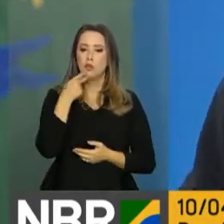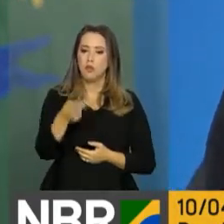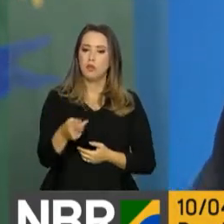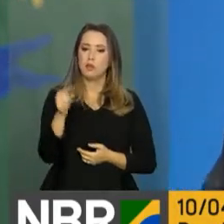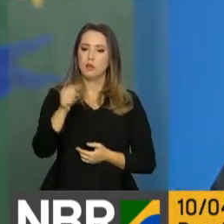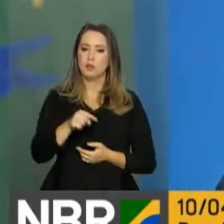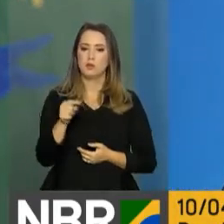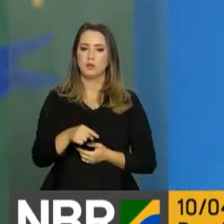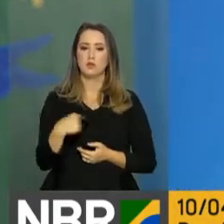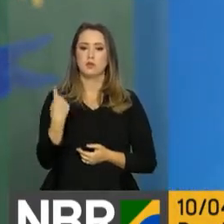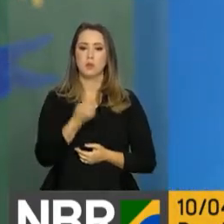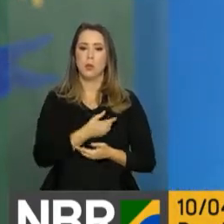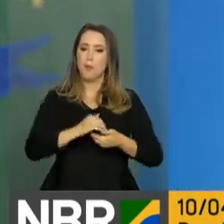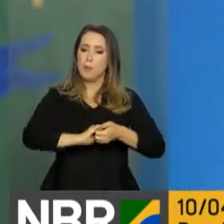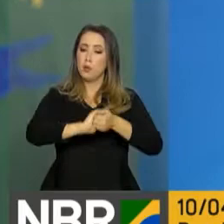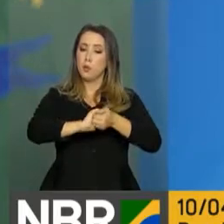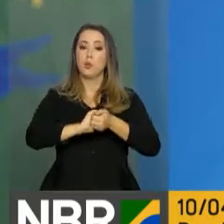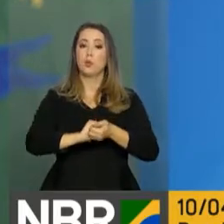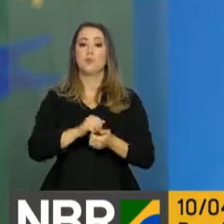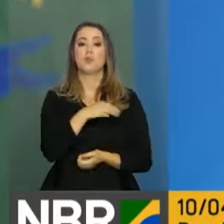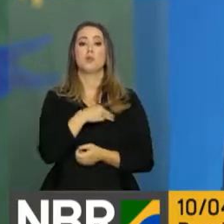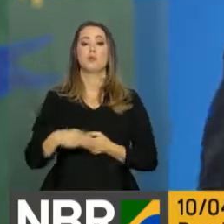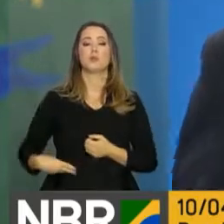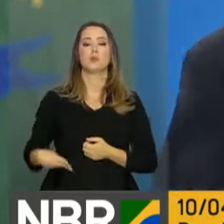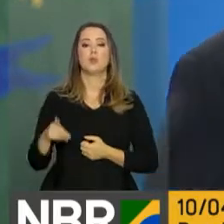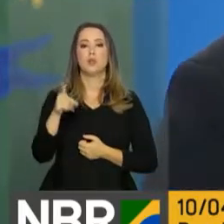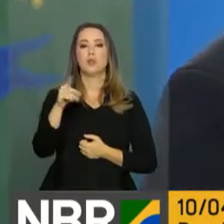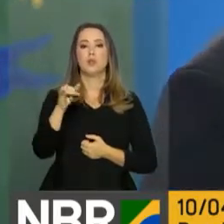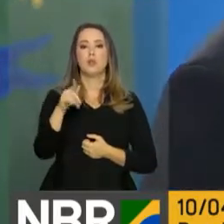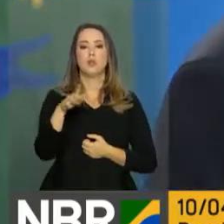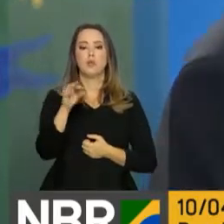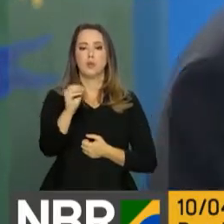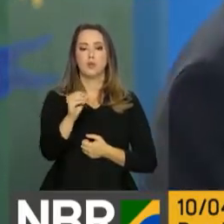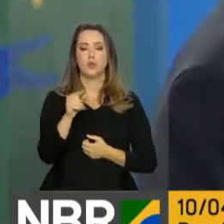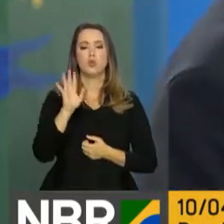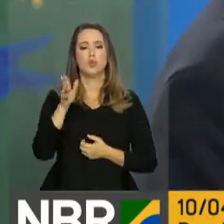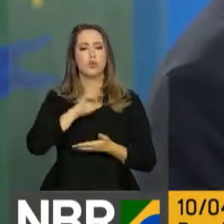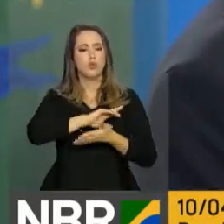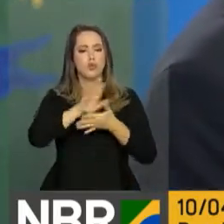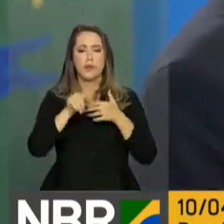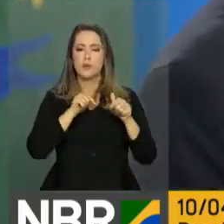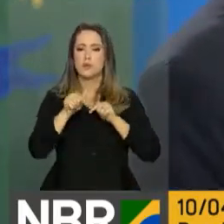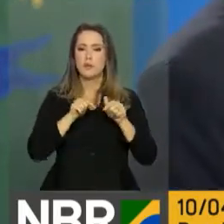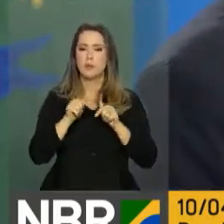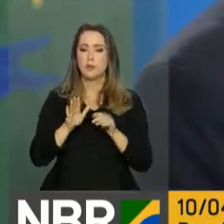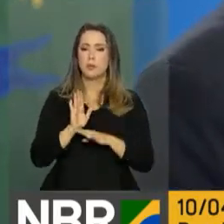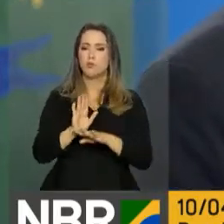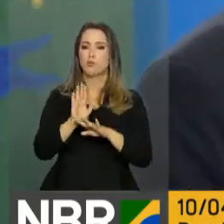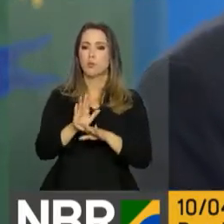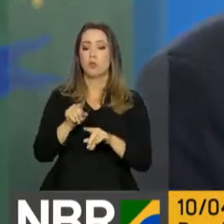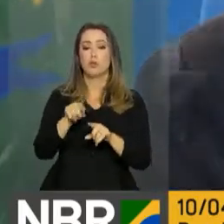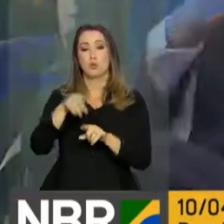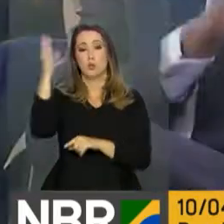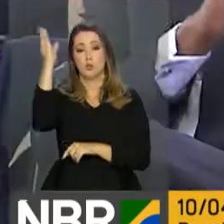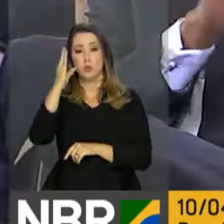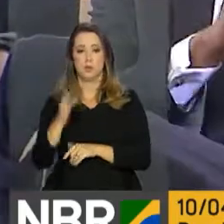aqui o meu cumprimento ao Diogo Oliveira, que tantos serviços prestou ao país.